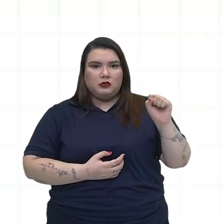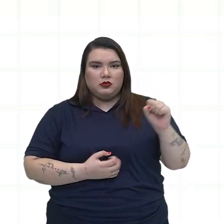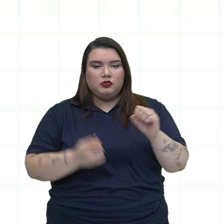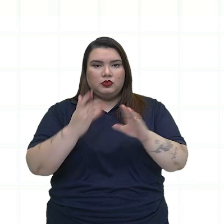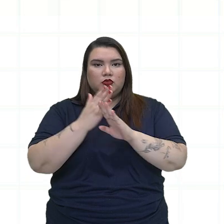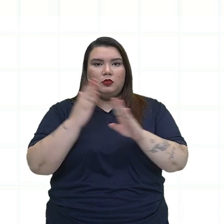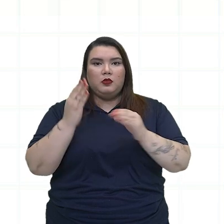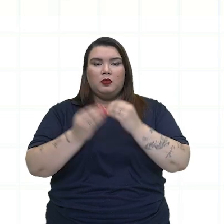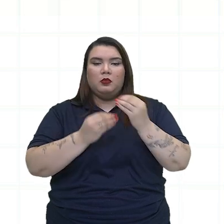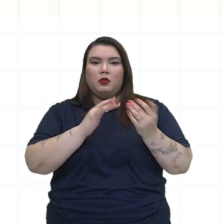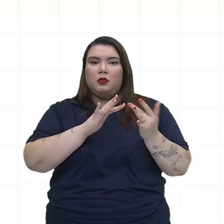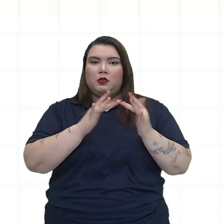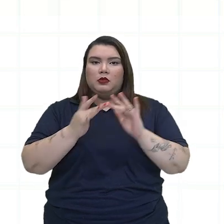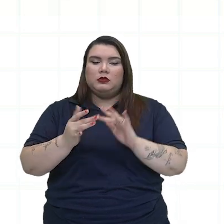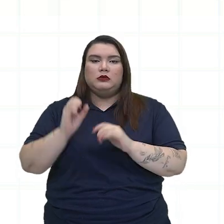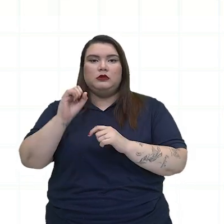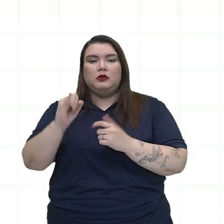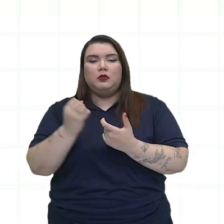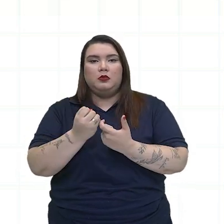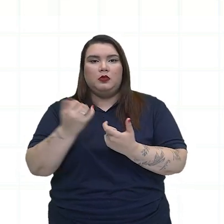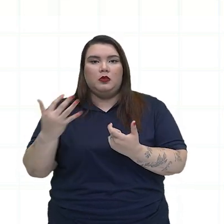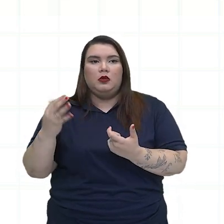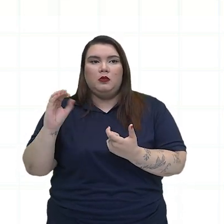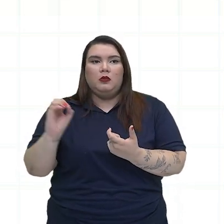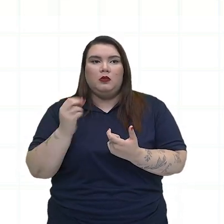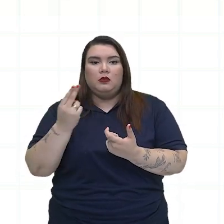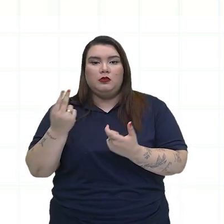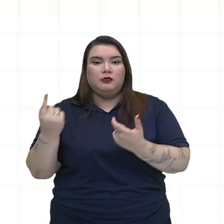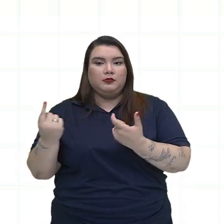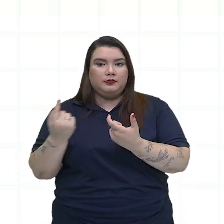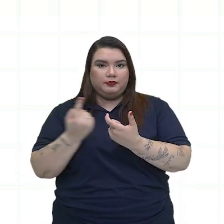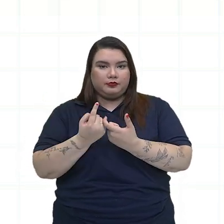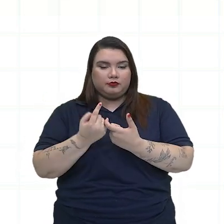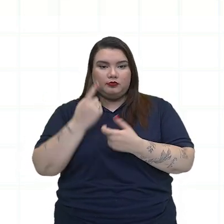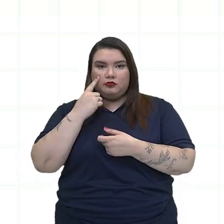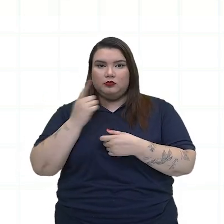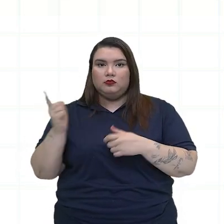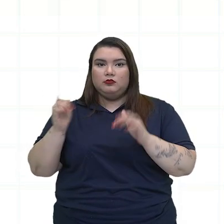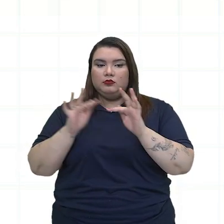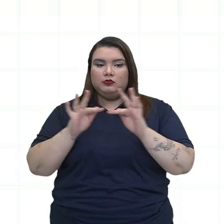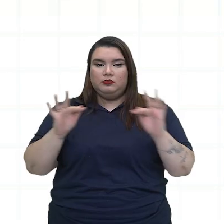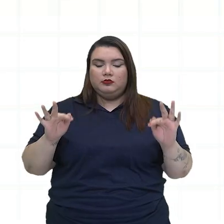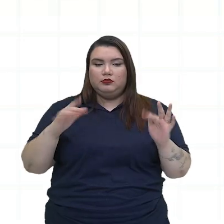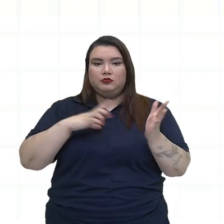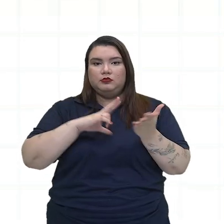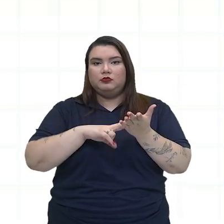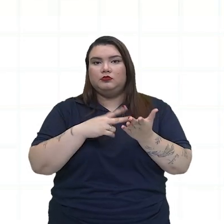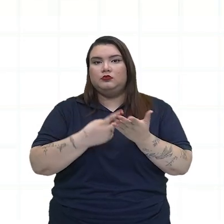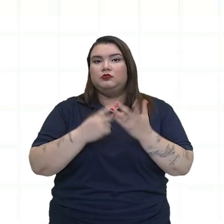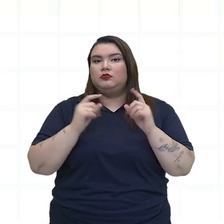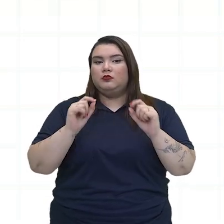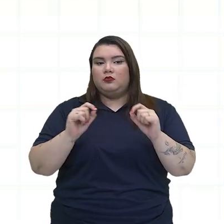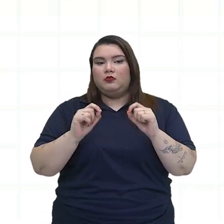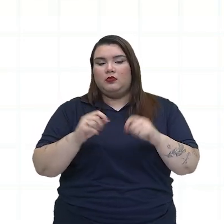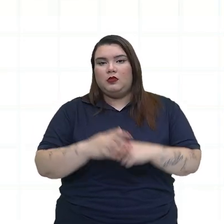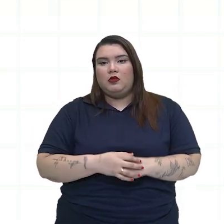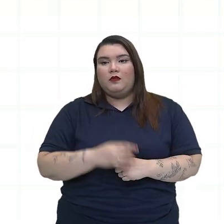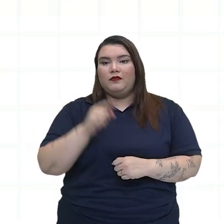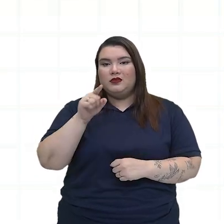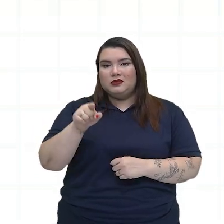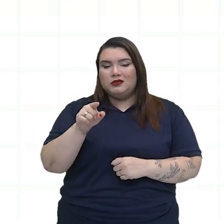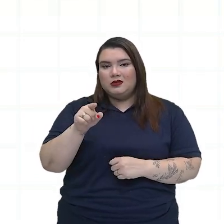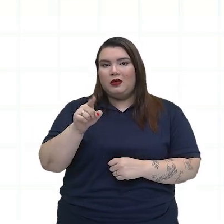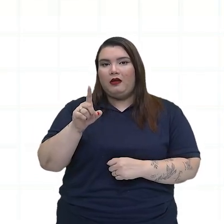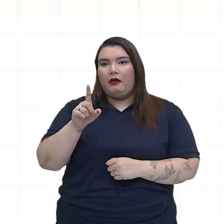descobrir pelo contexto se é no plural ou no singular. Aqui nessa frase eu traduziria assim, você é